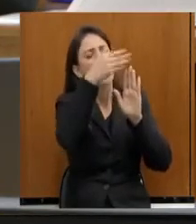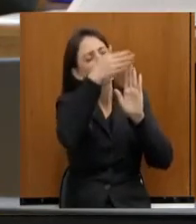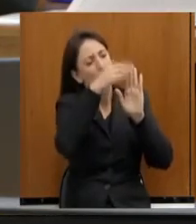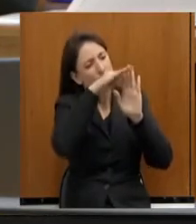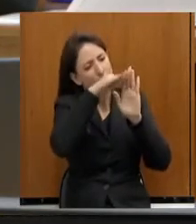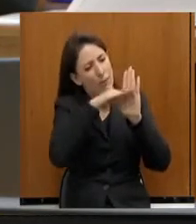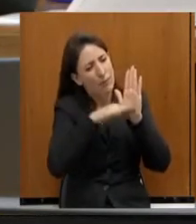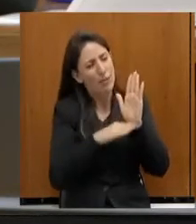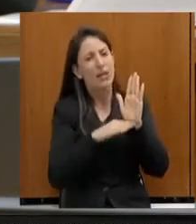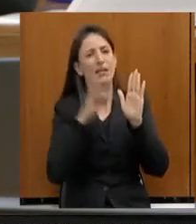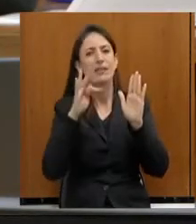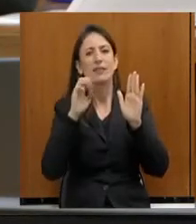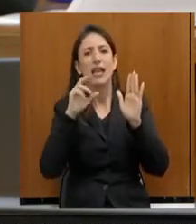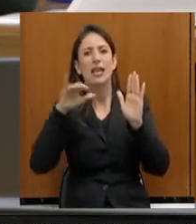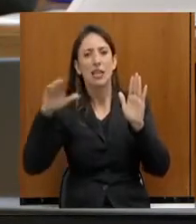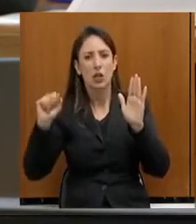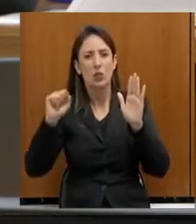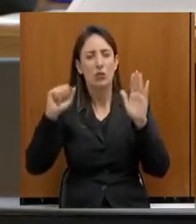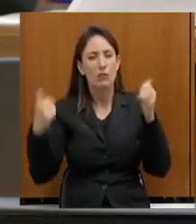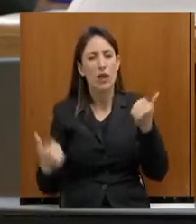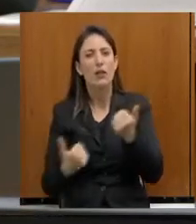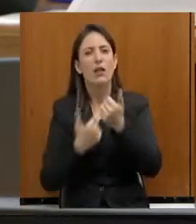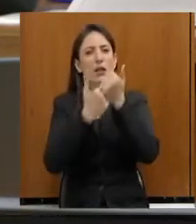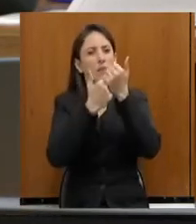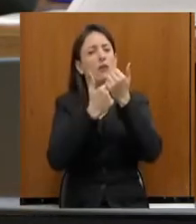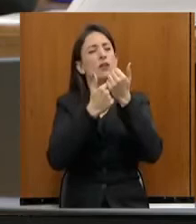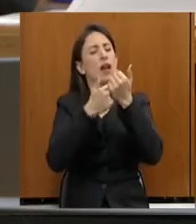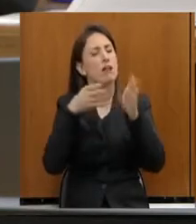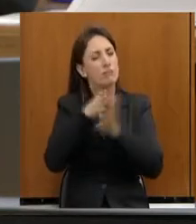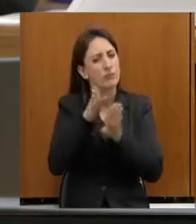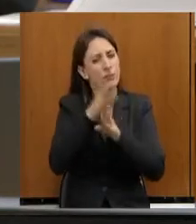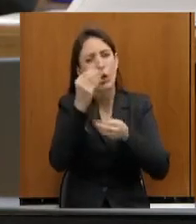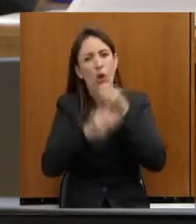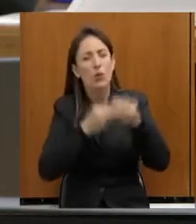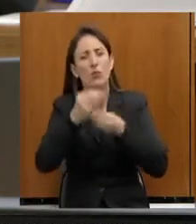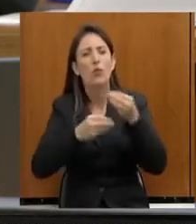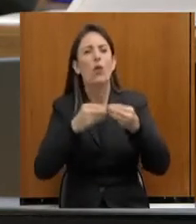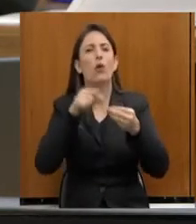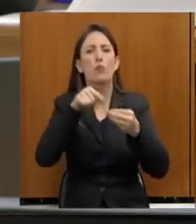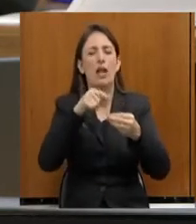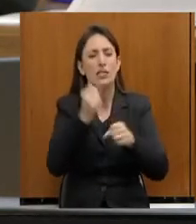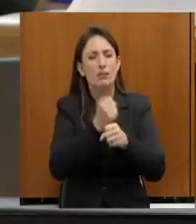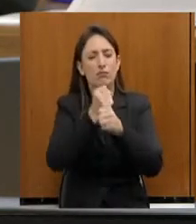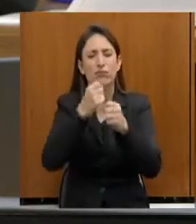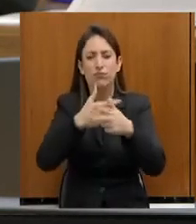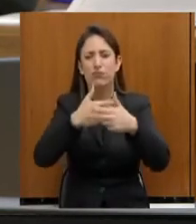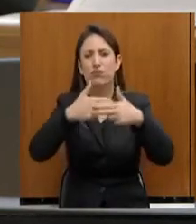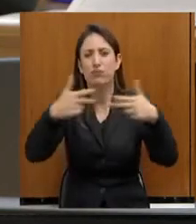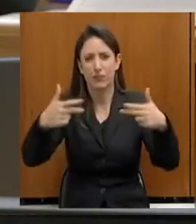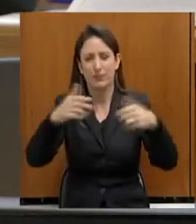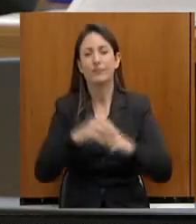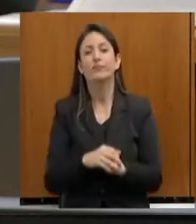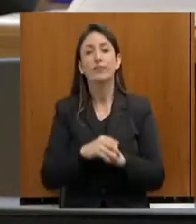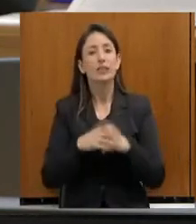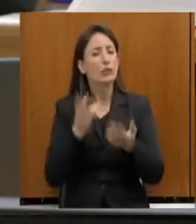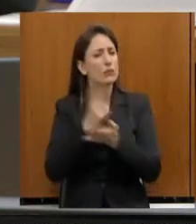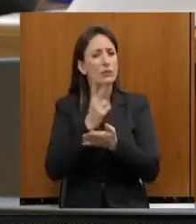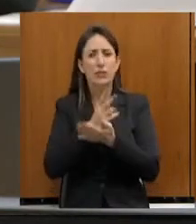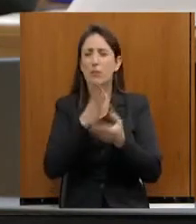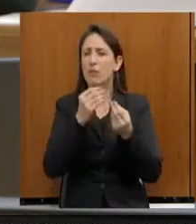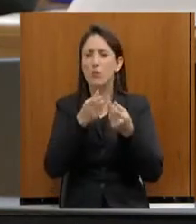tomada de decisão daqueles Empreendimentos de grande porte tão todos os controles eles são estabelecidos